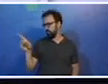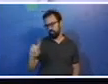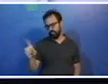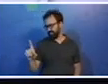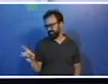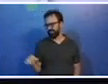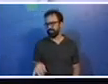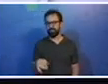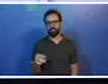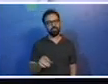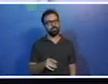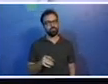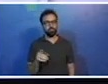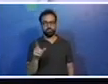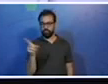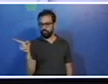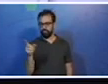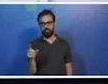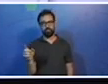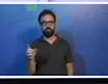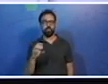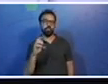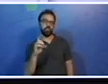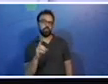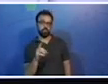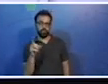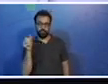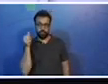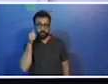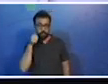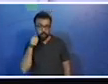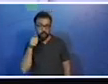não vai. He doesn't go. Ele não